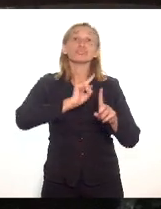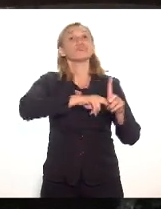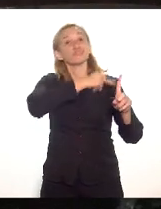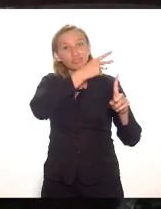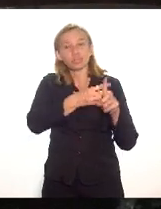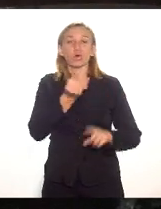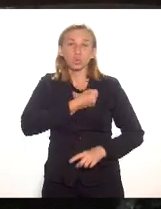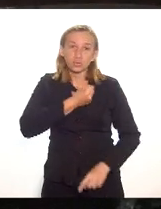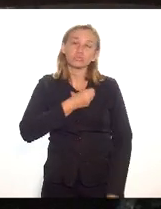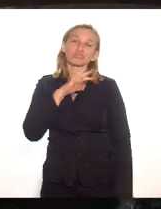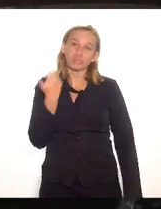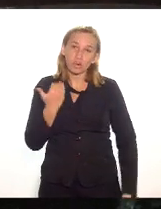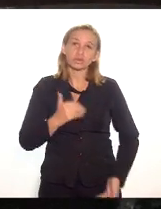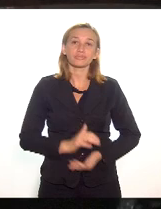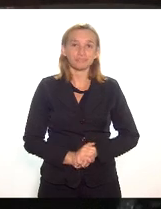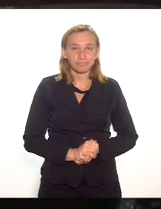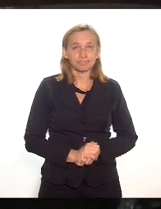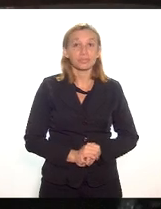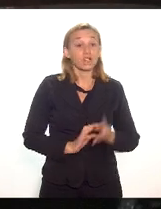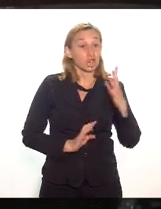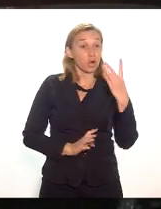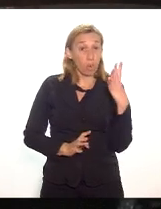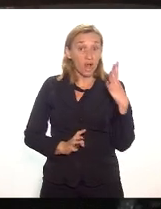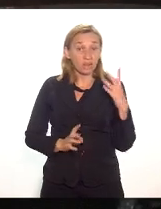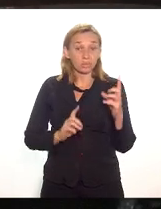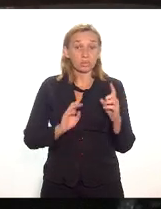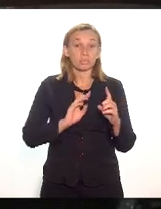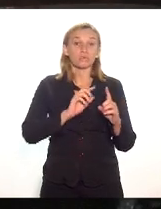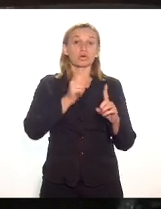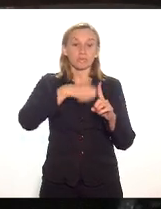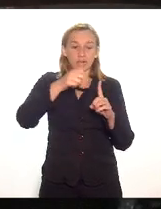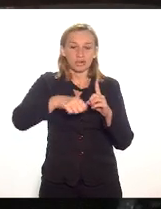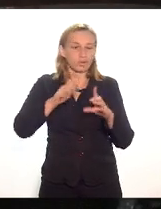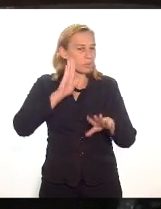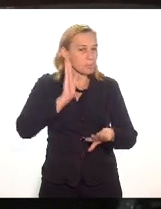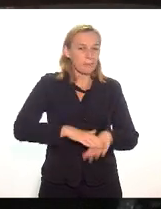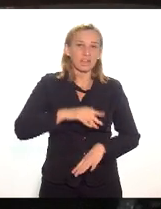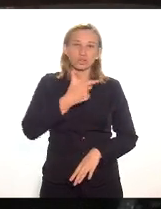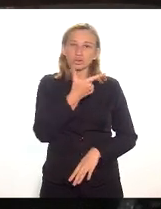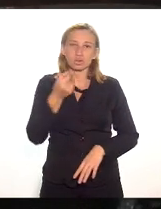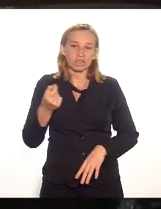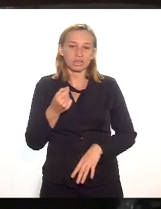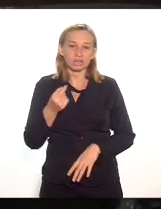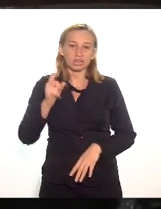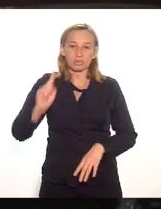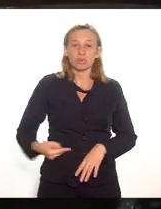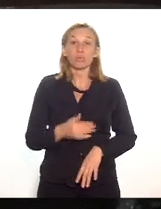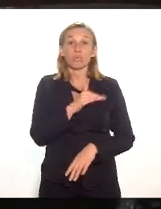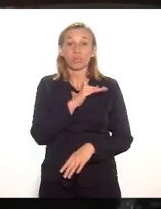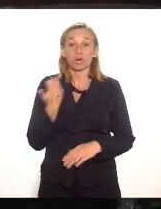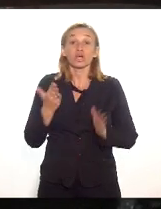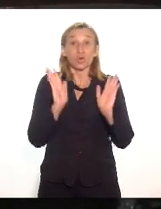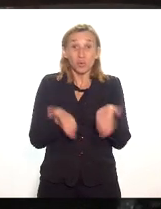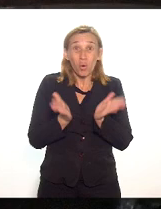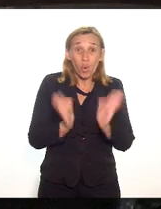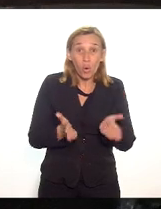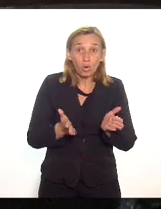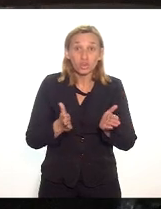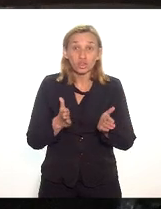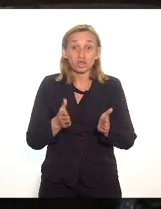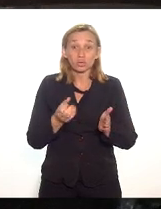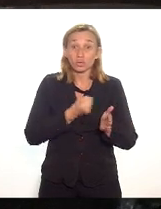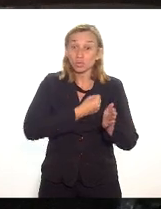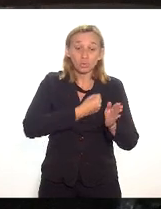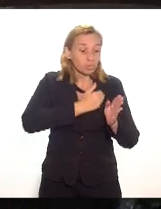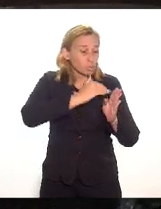a gente dobrou o número de mortos. E em 4 meses foram mais 200 mil mortos. E hoje a gente bate o recorde